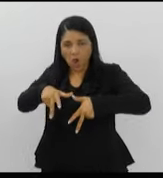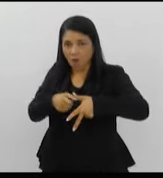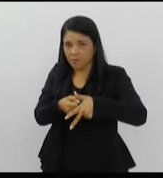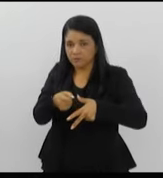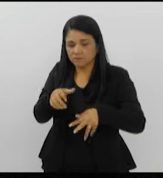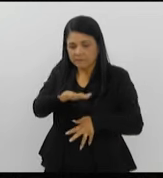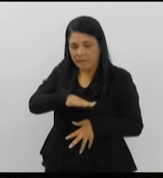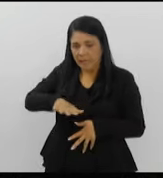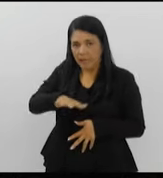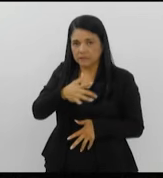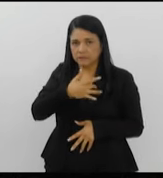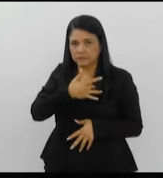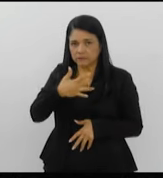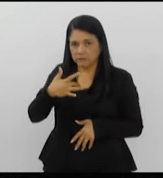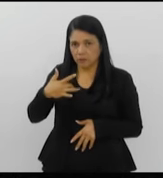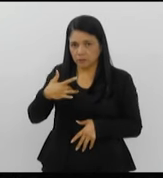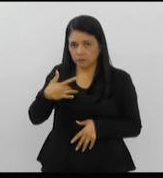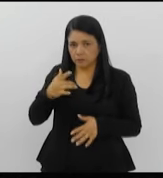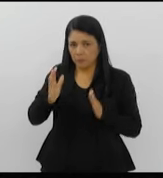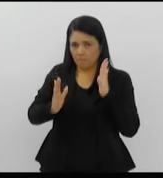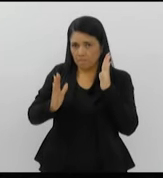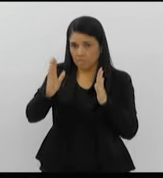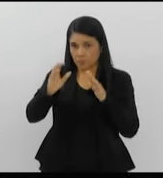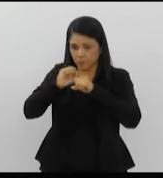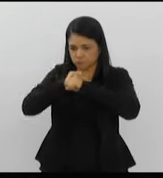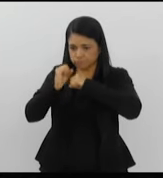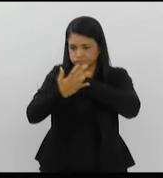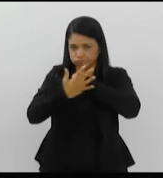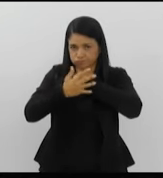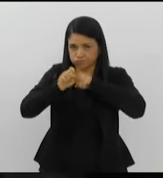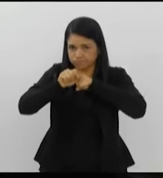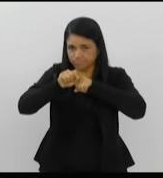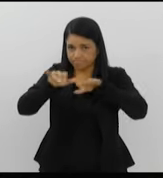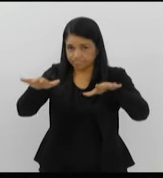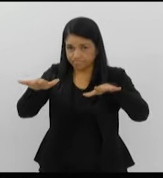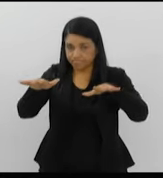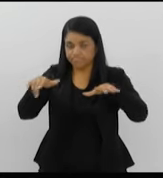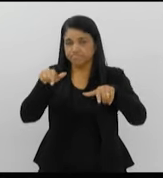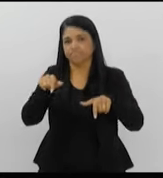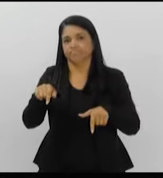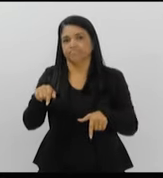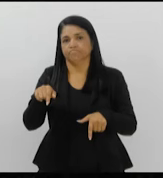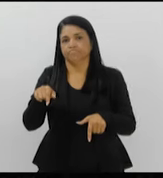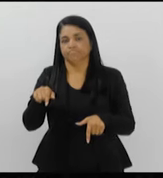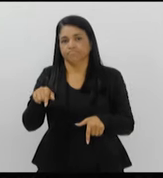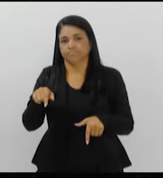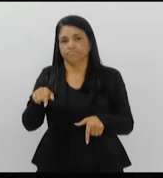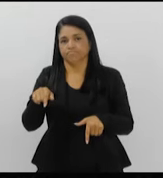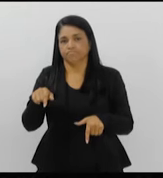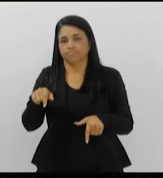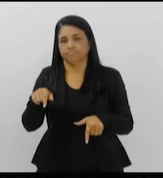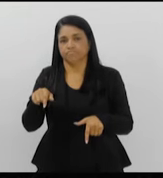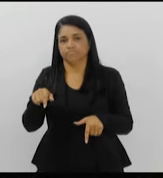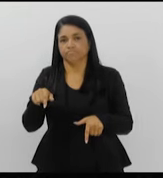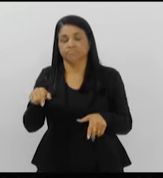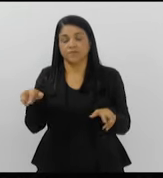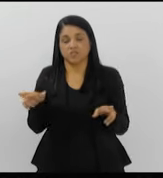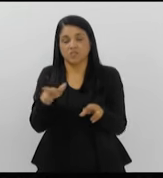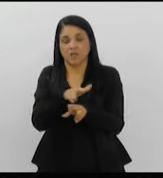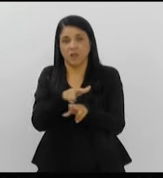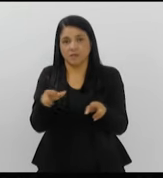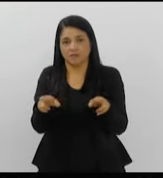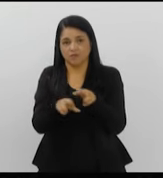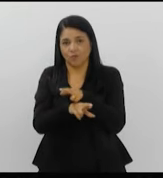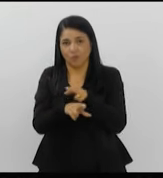saúde, em período de pandemia, tomou conta das relações e